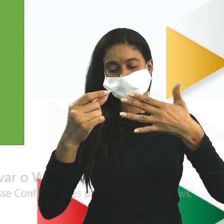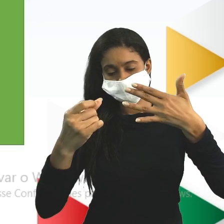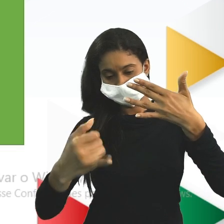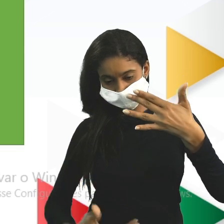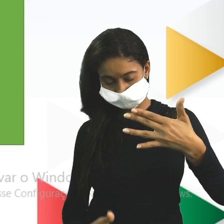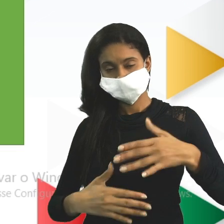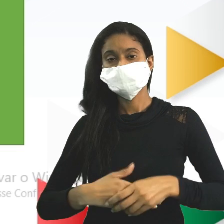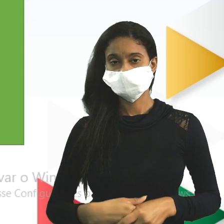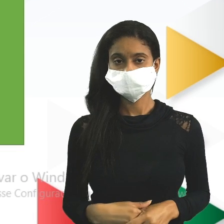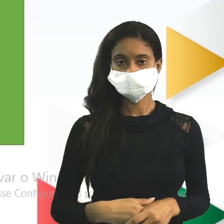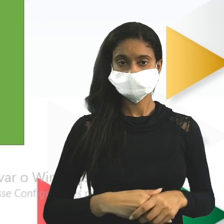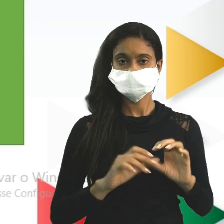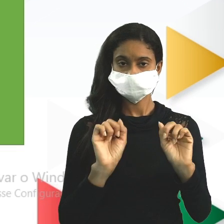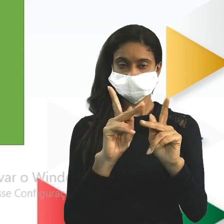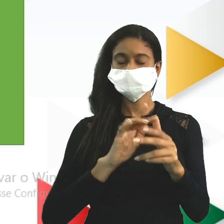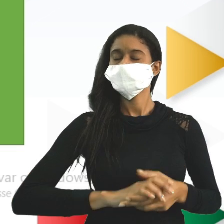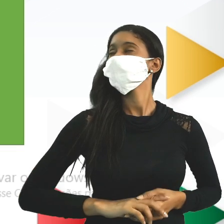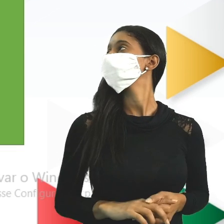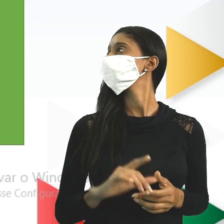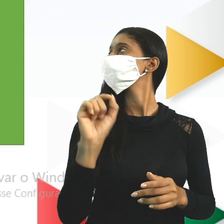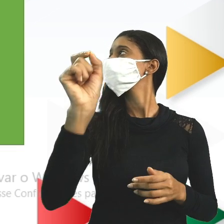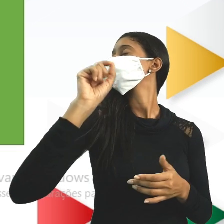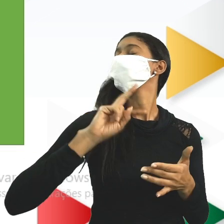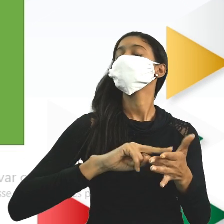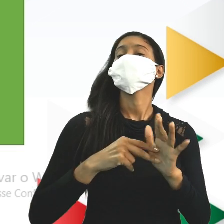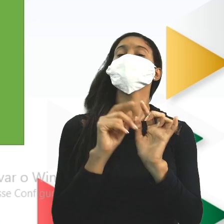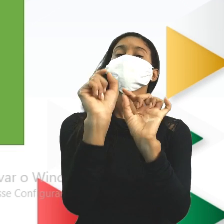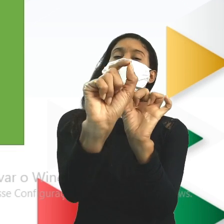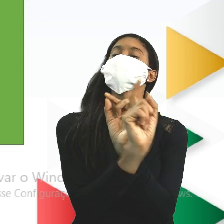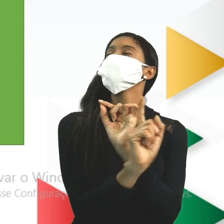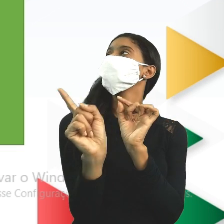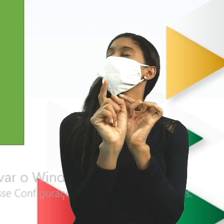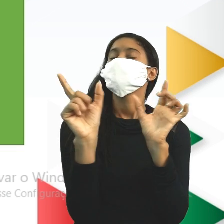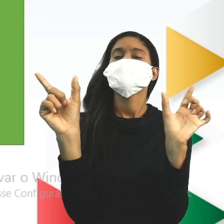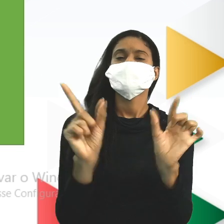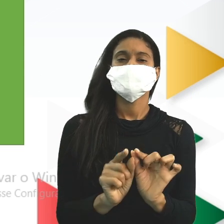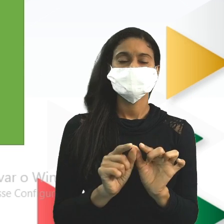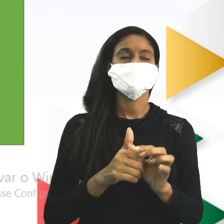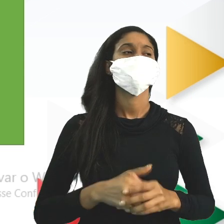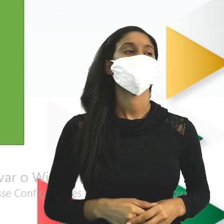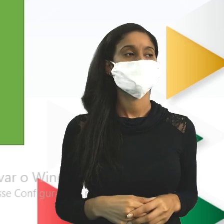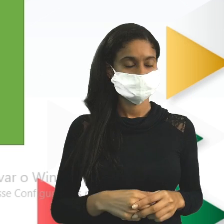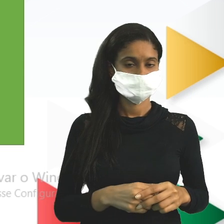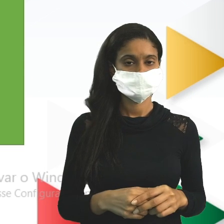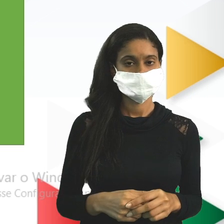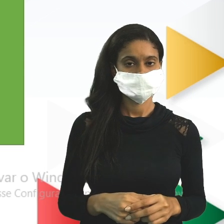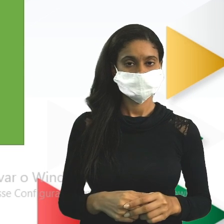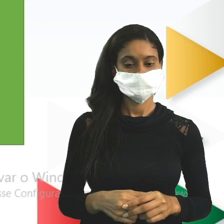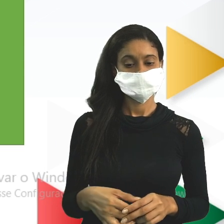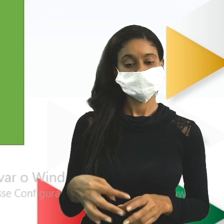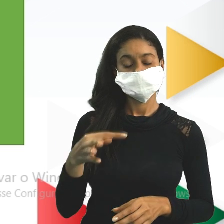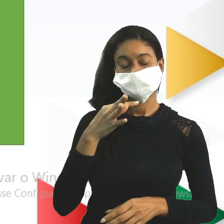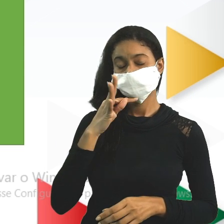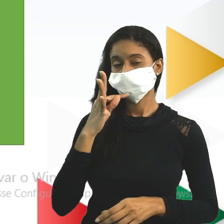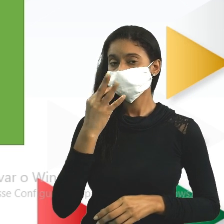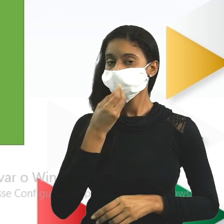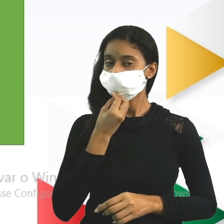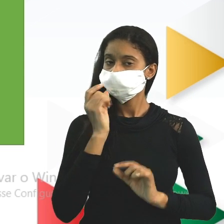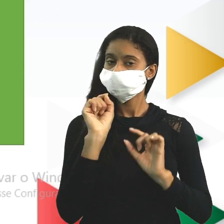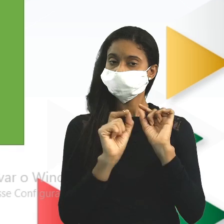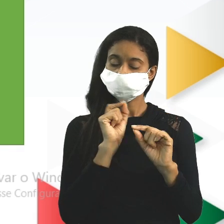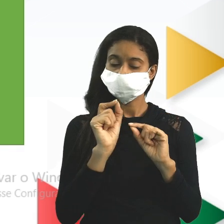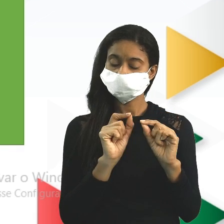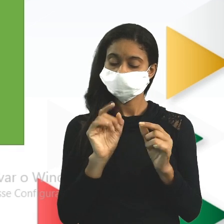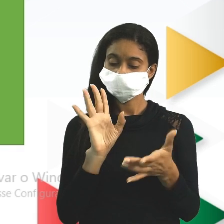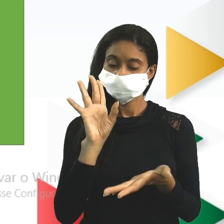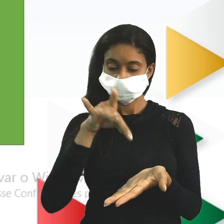pouquinho a mais, tá? E o que seria escala pequena, reduzir o tamanho? Seria um reconhecimento ou uma síntese do que seria